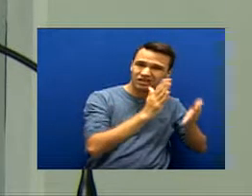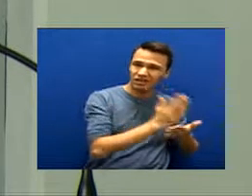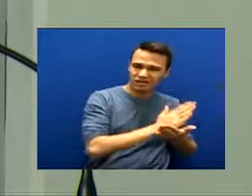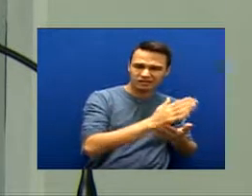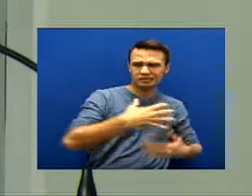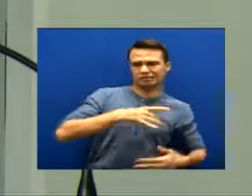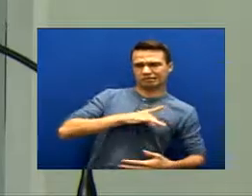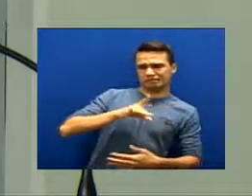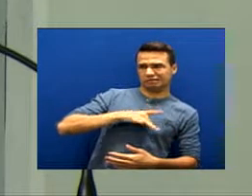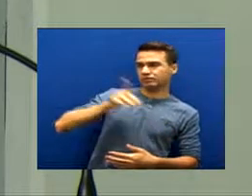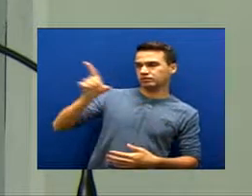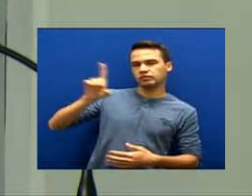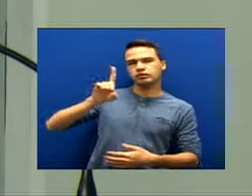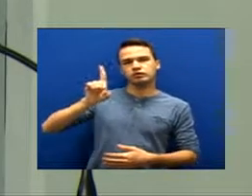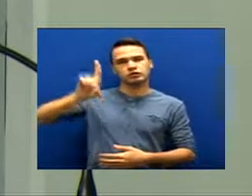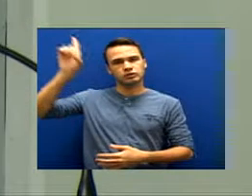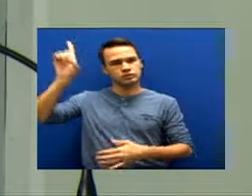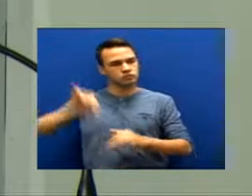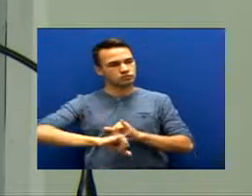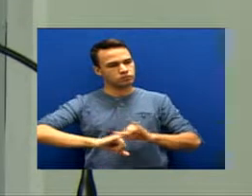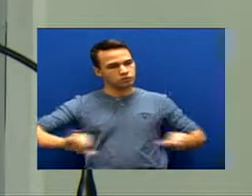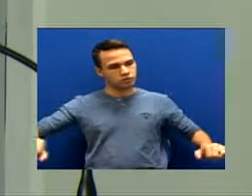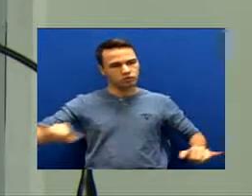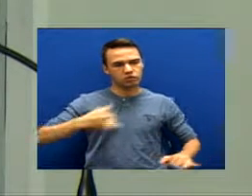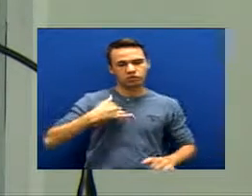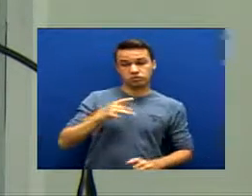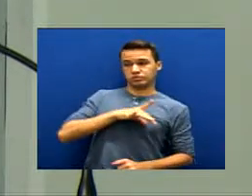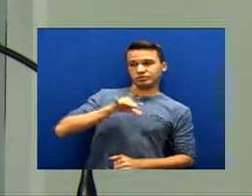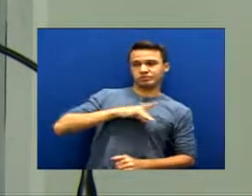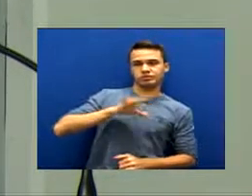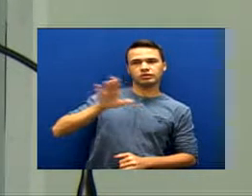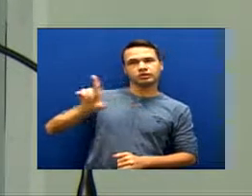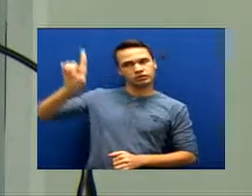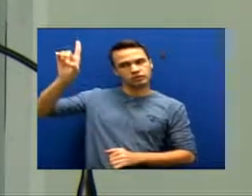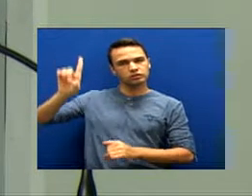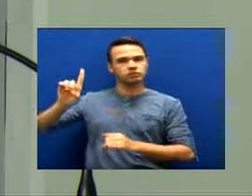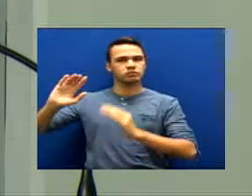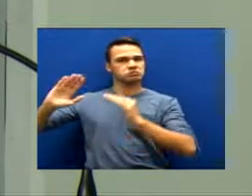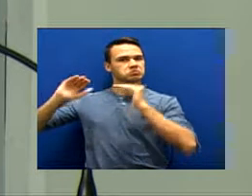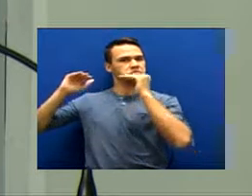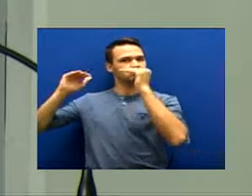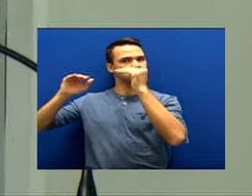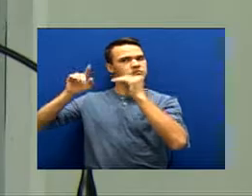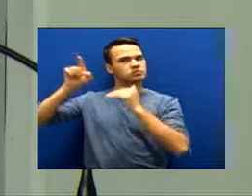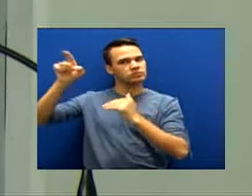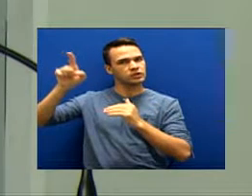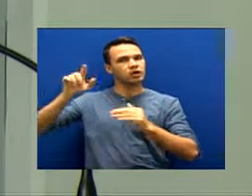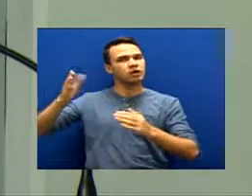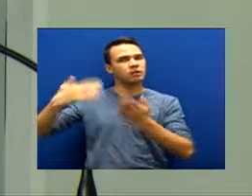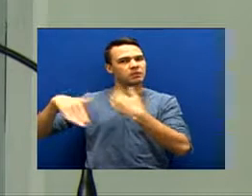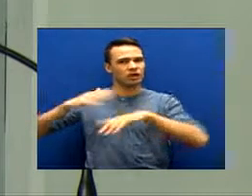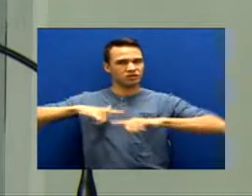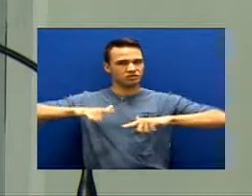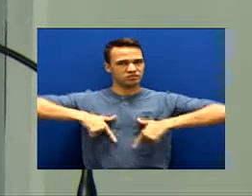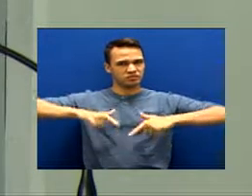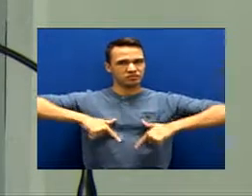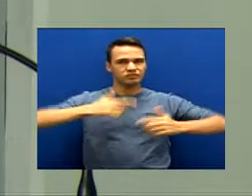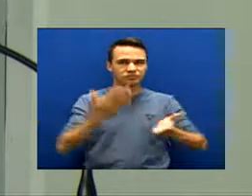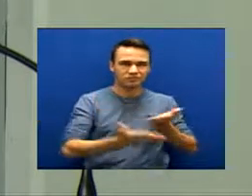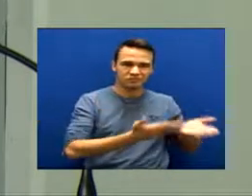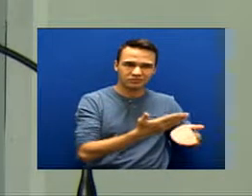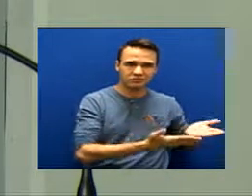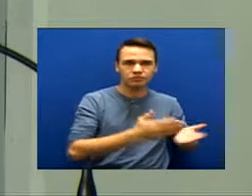reinos, sejam nações. Eu queria pedir a todos a atenção para a leitura do